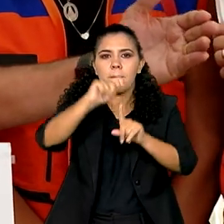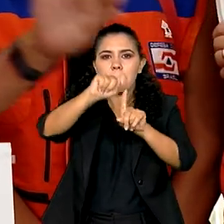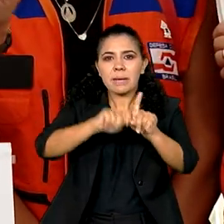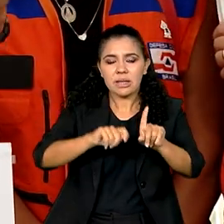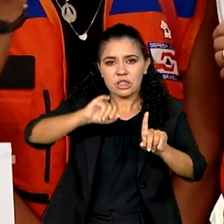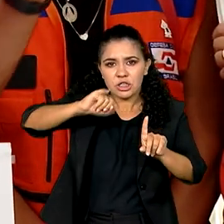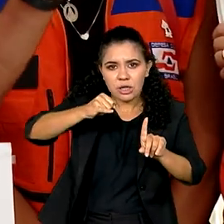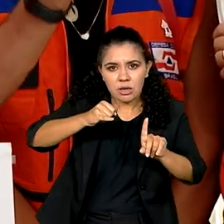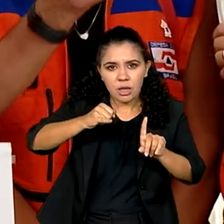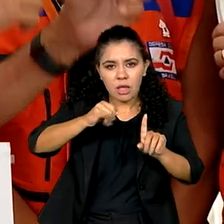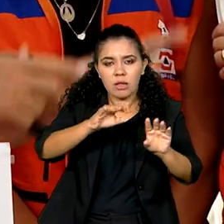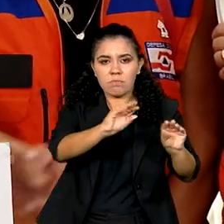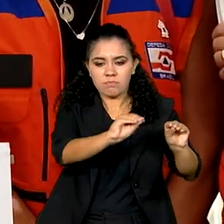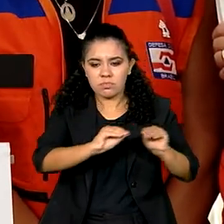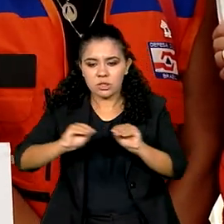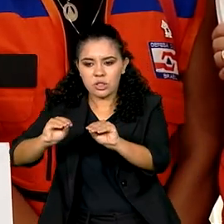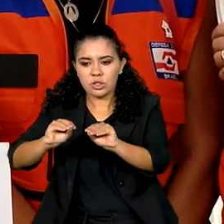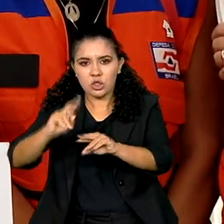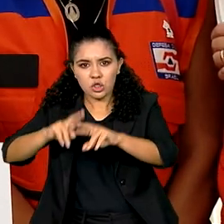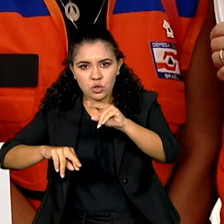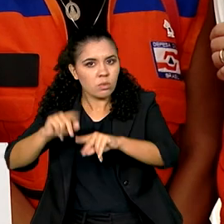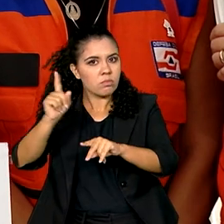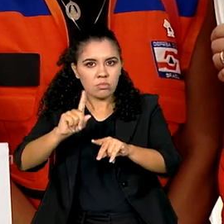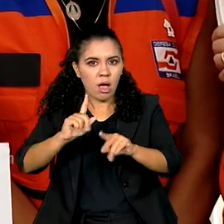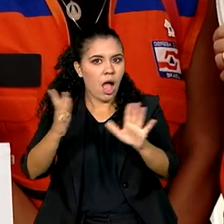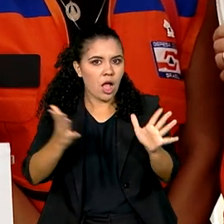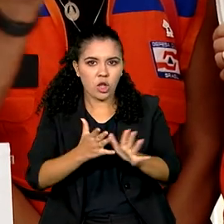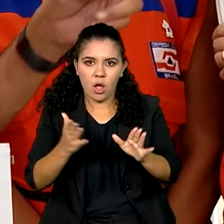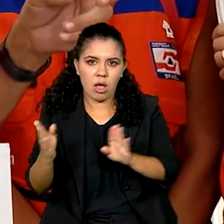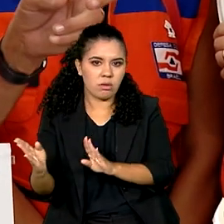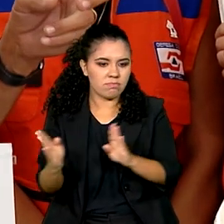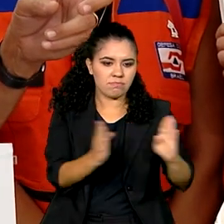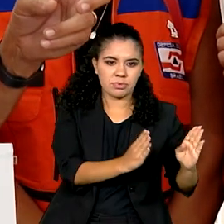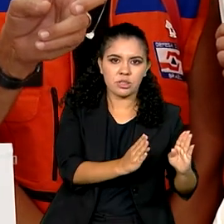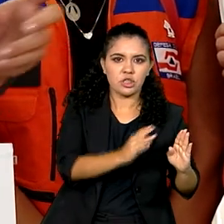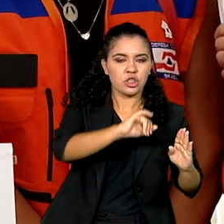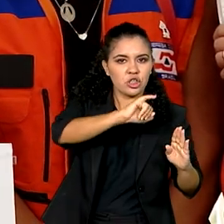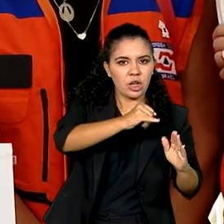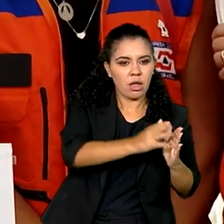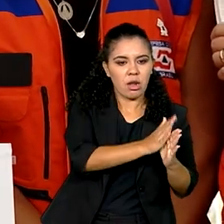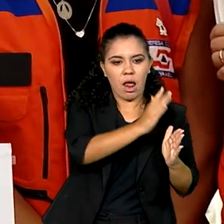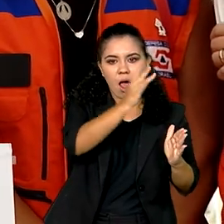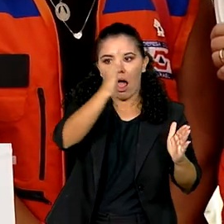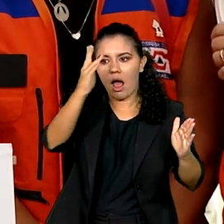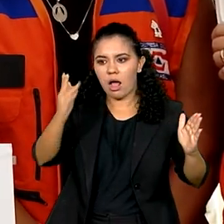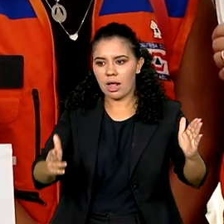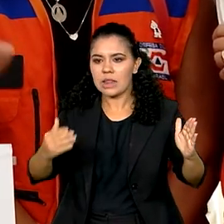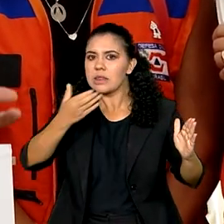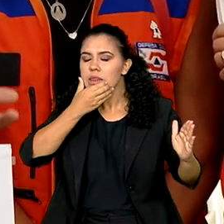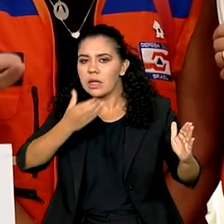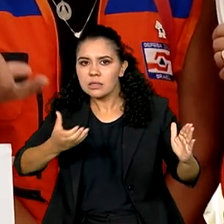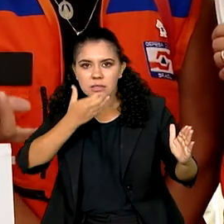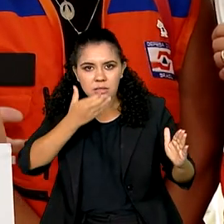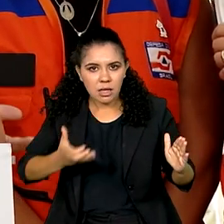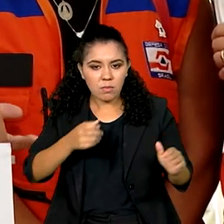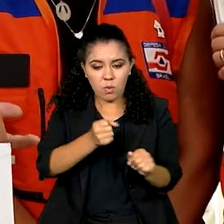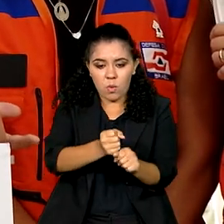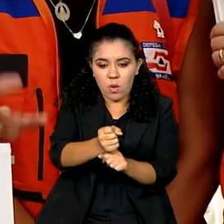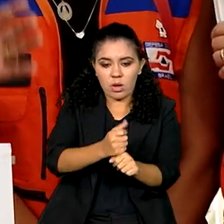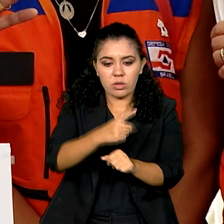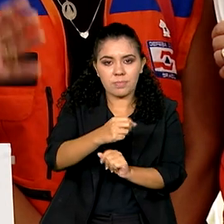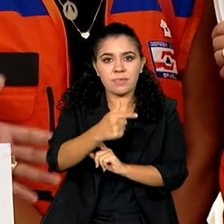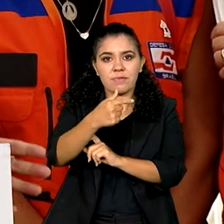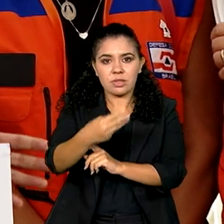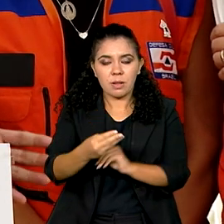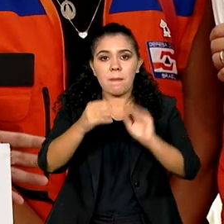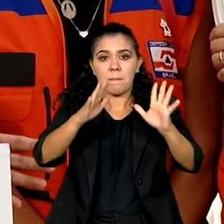julho, agora foi de janeiro a dezembro, 2023. E nós entendemos que 24 e 25 não vai ser